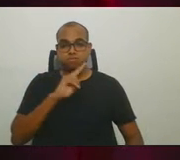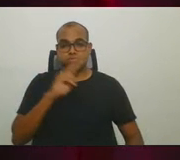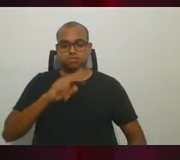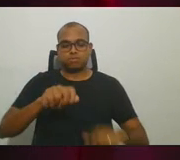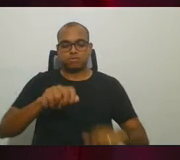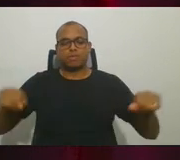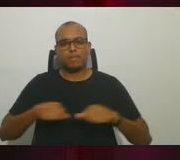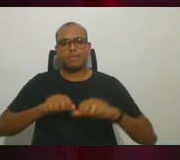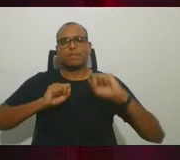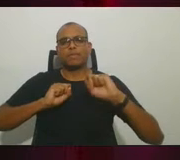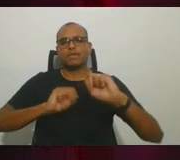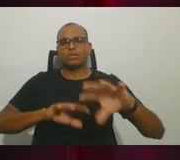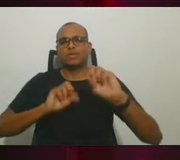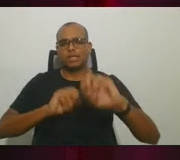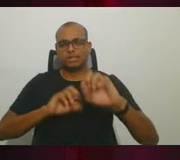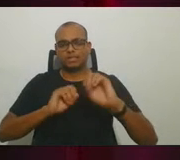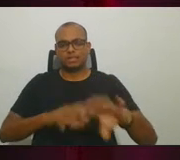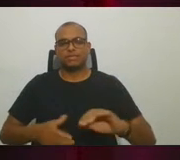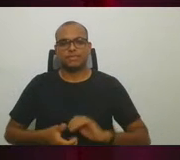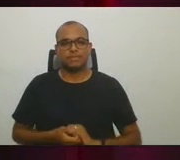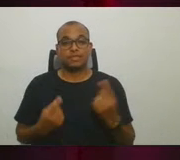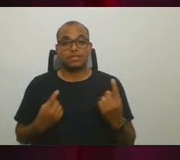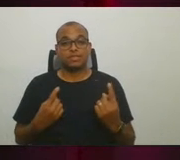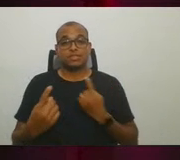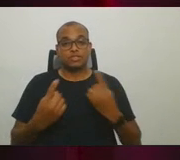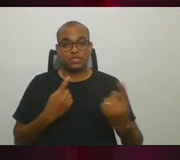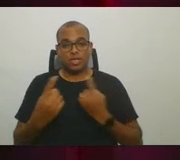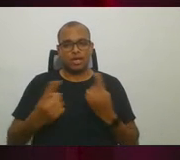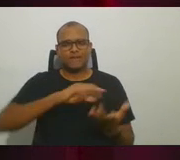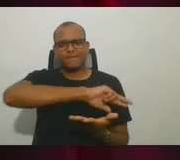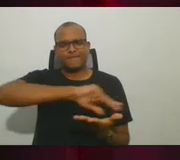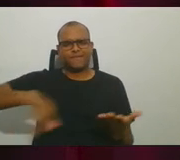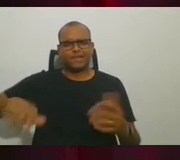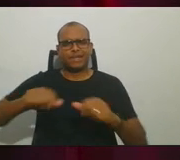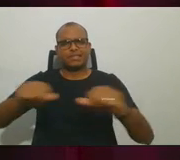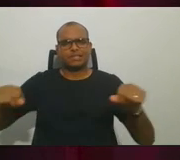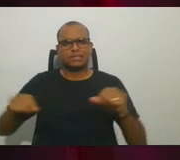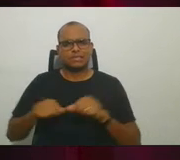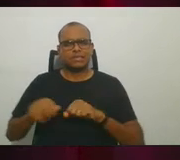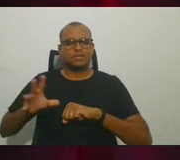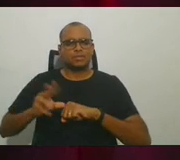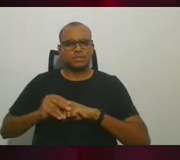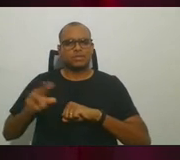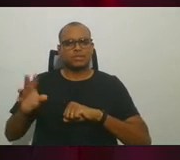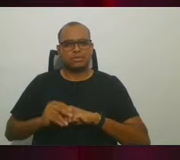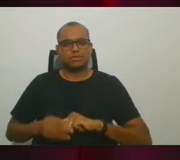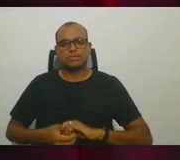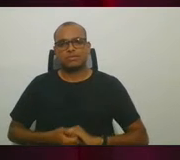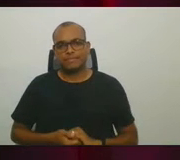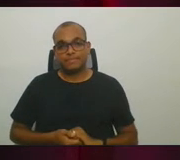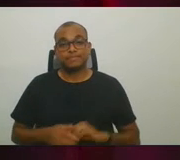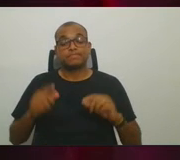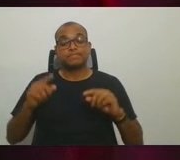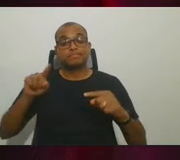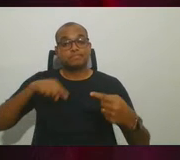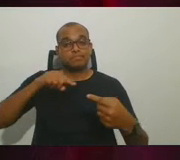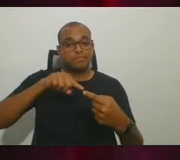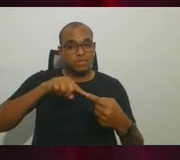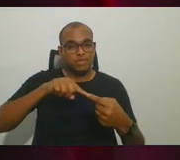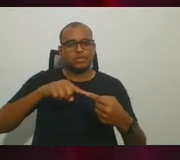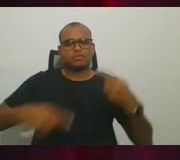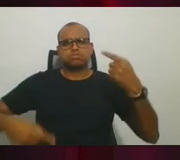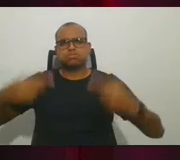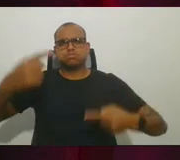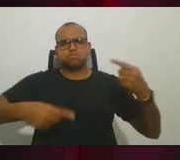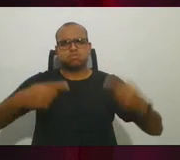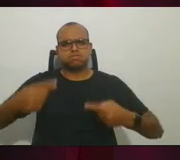educação, em diálogo com as diversas áreas do conhecimento, com o intuito de debater